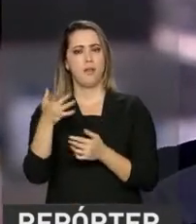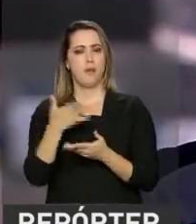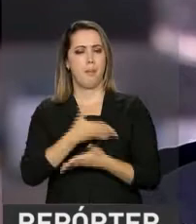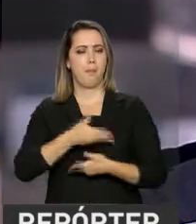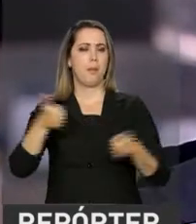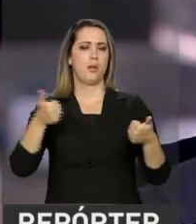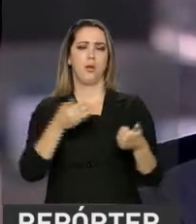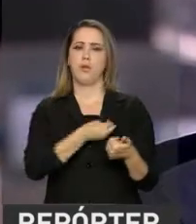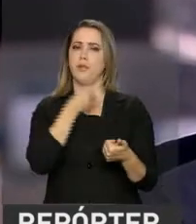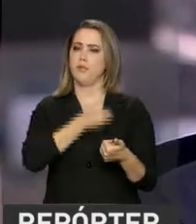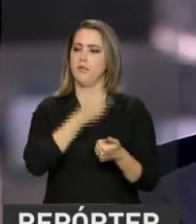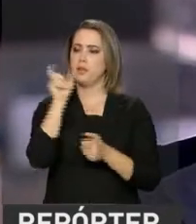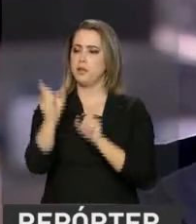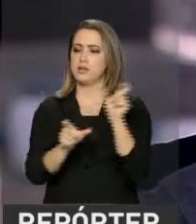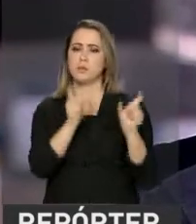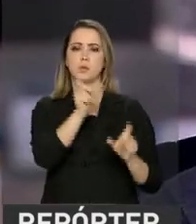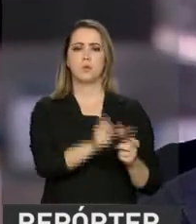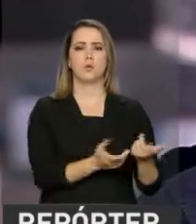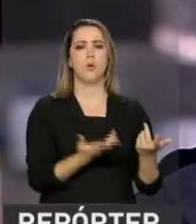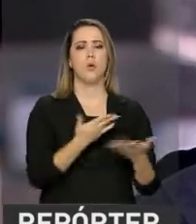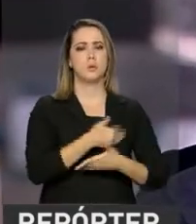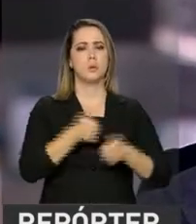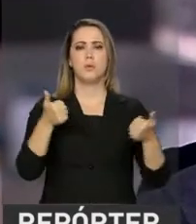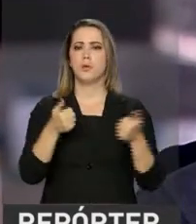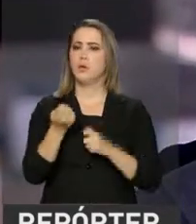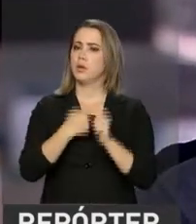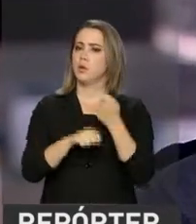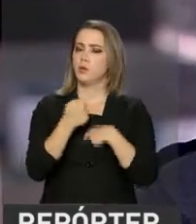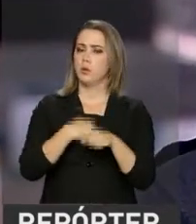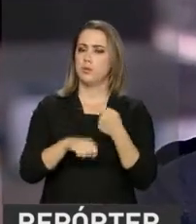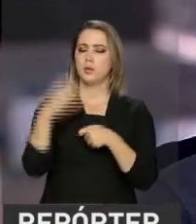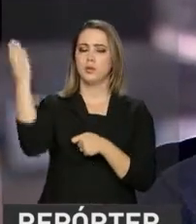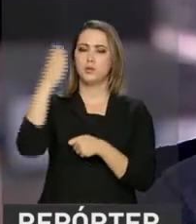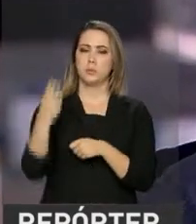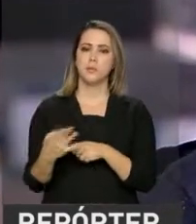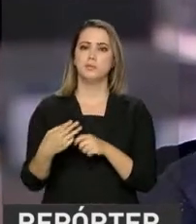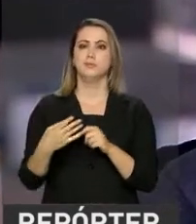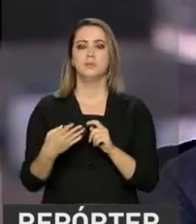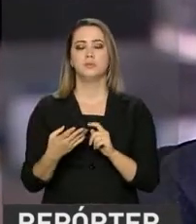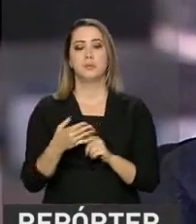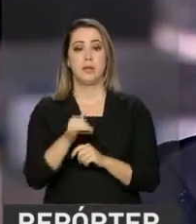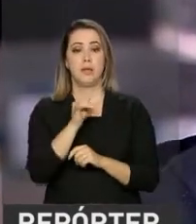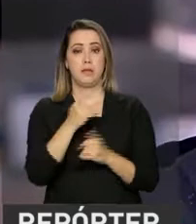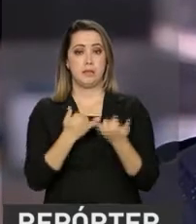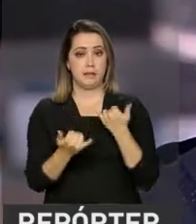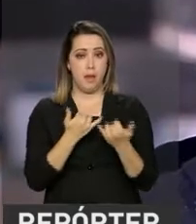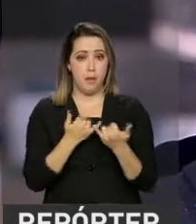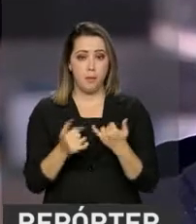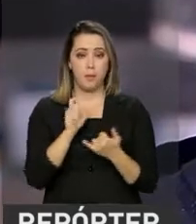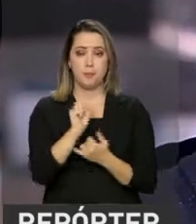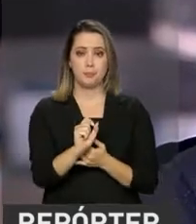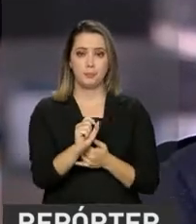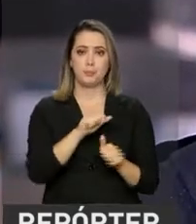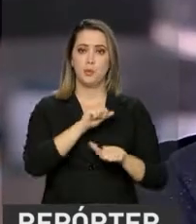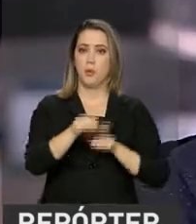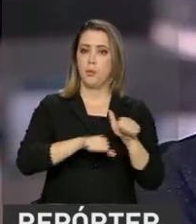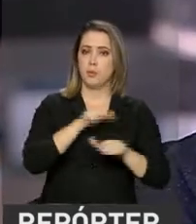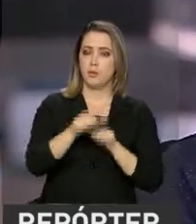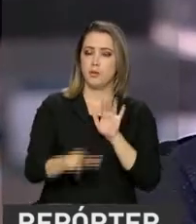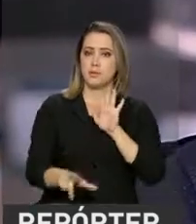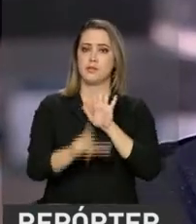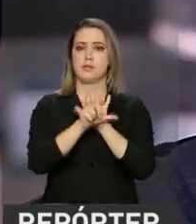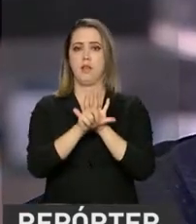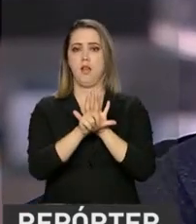etc. Em resumo, uma modernização da economia brasileira, a questão, por exemplo, de mudanças na lei